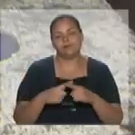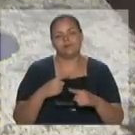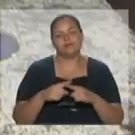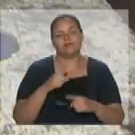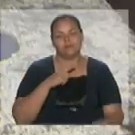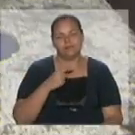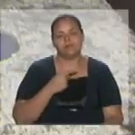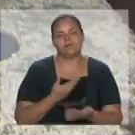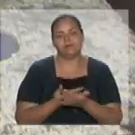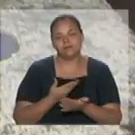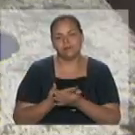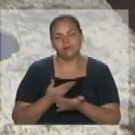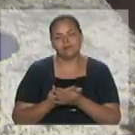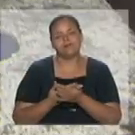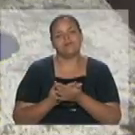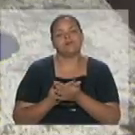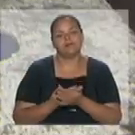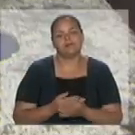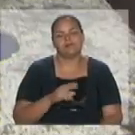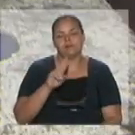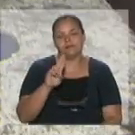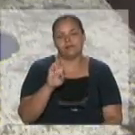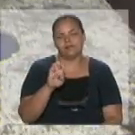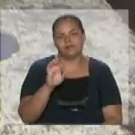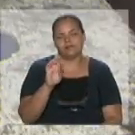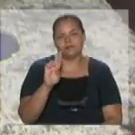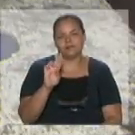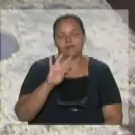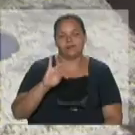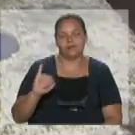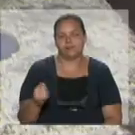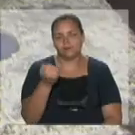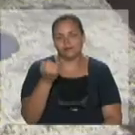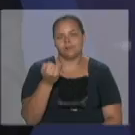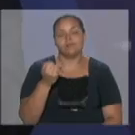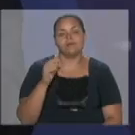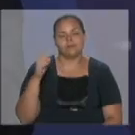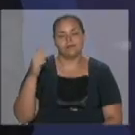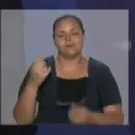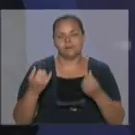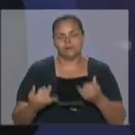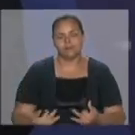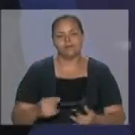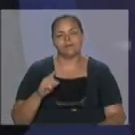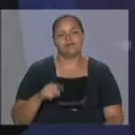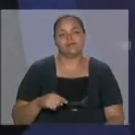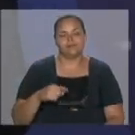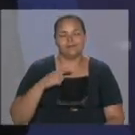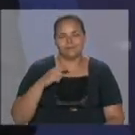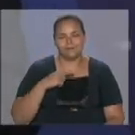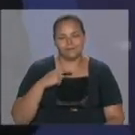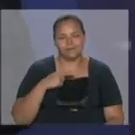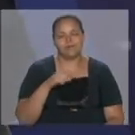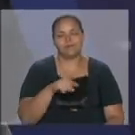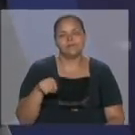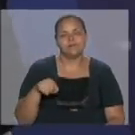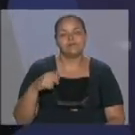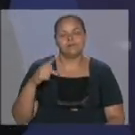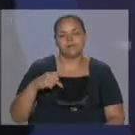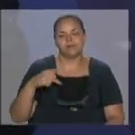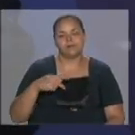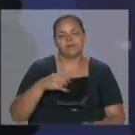tem um estudo do Instituto Internacional da UERJ, de óleo e gás, que diz que as reservas do pré-sal têm